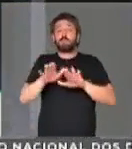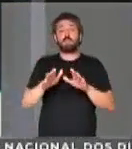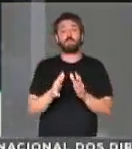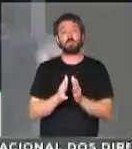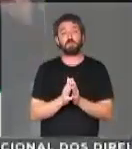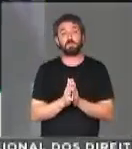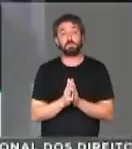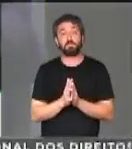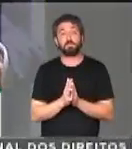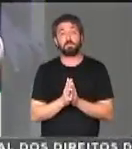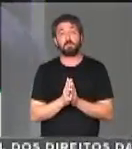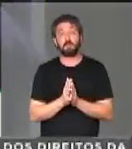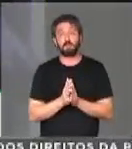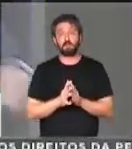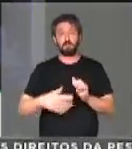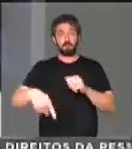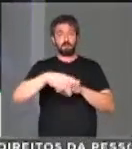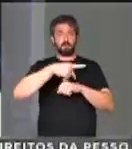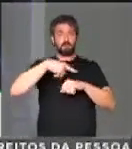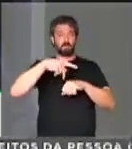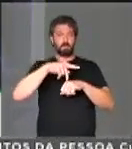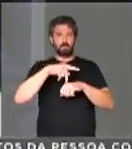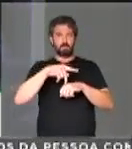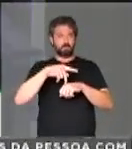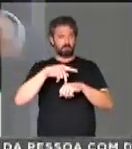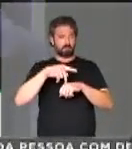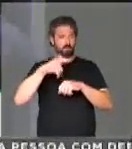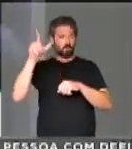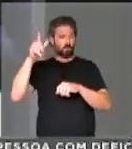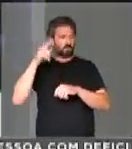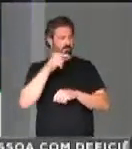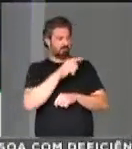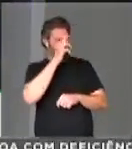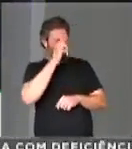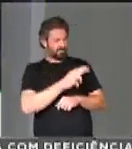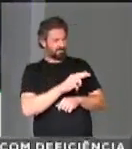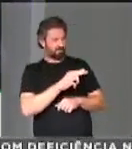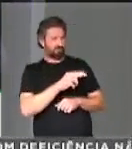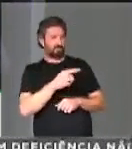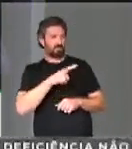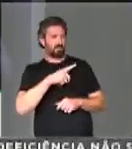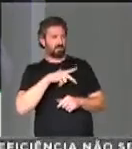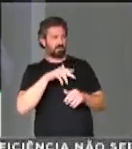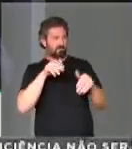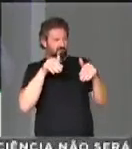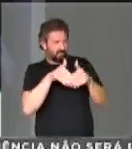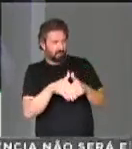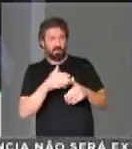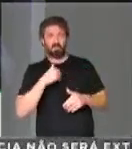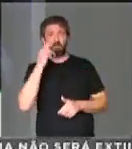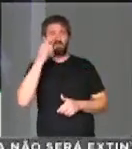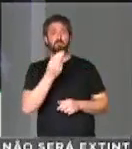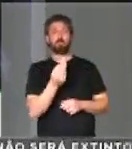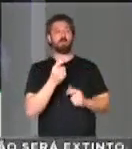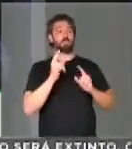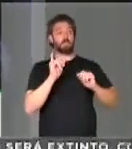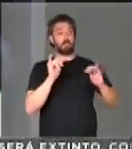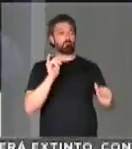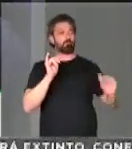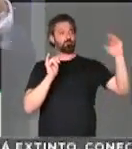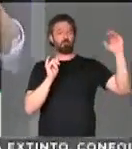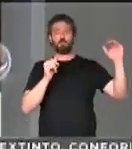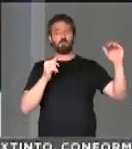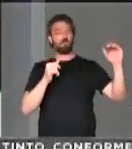significa. O estrangeiro não respeita a subserviência, respeita quando alguém se porta de forma altiva. Só